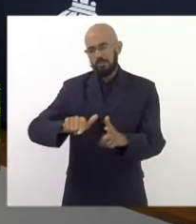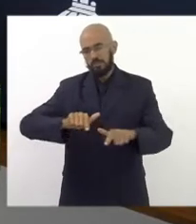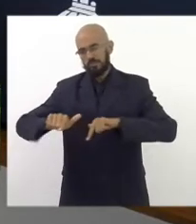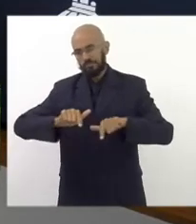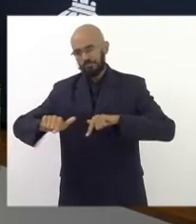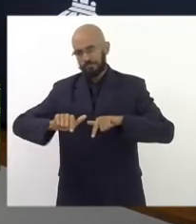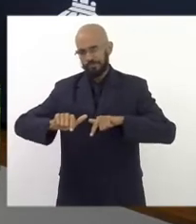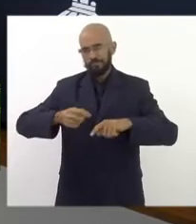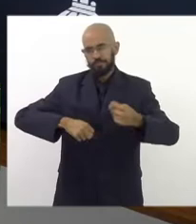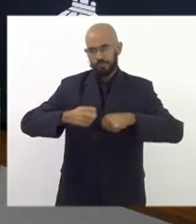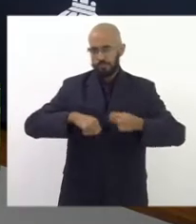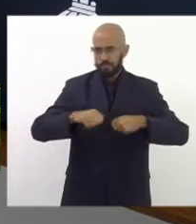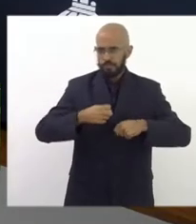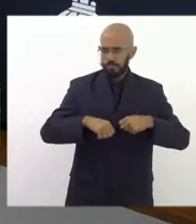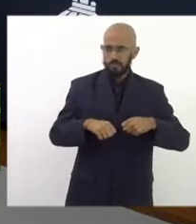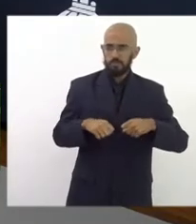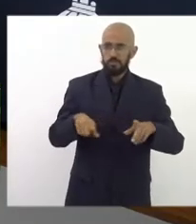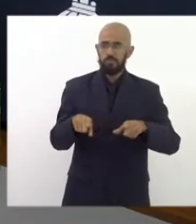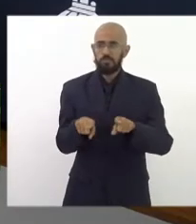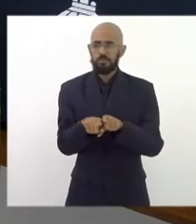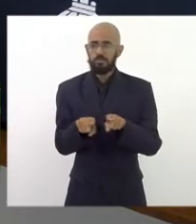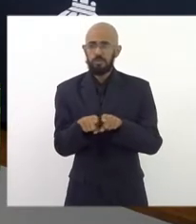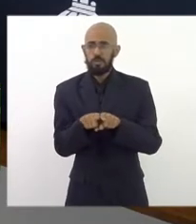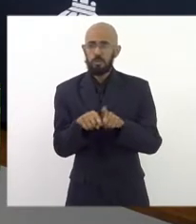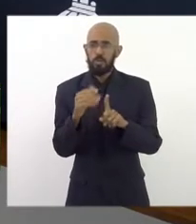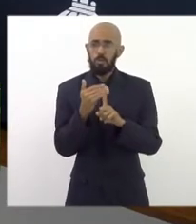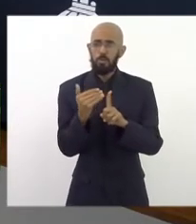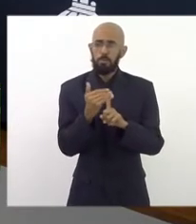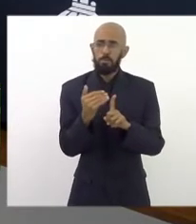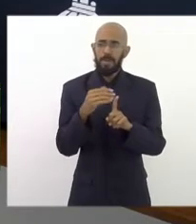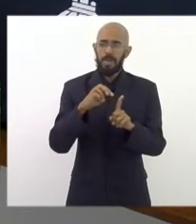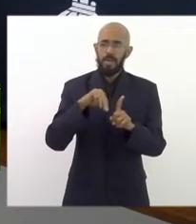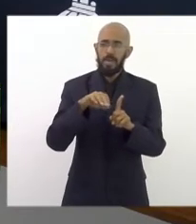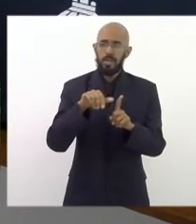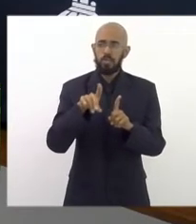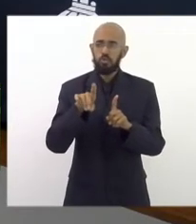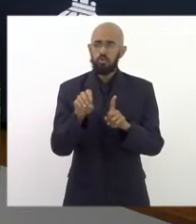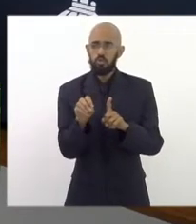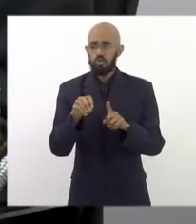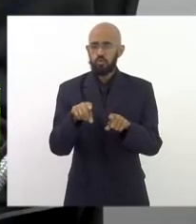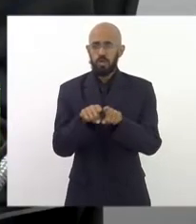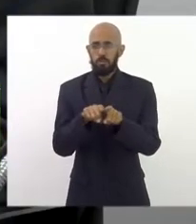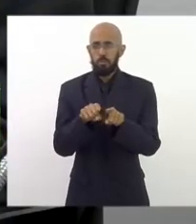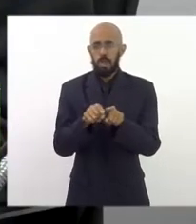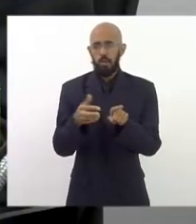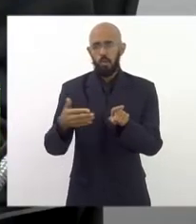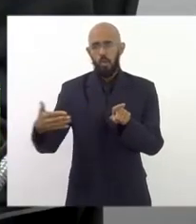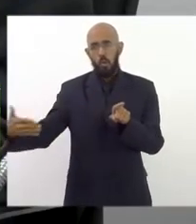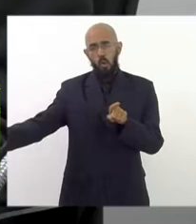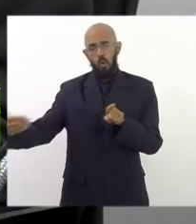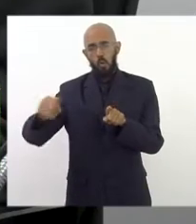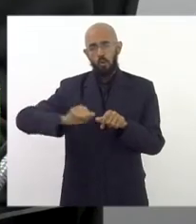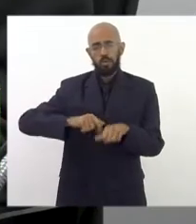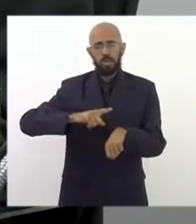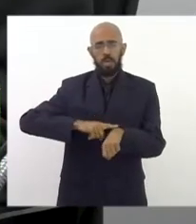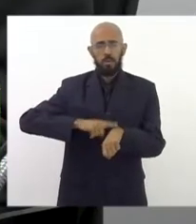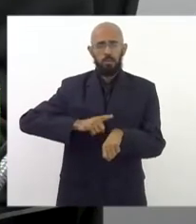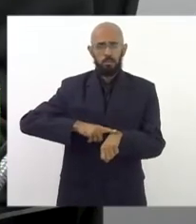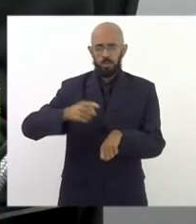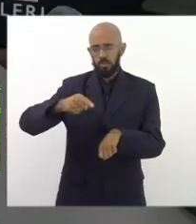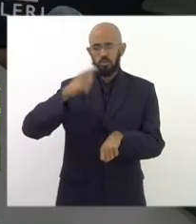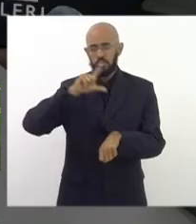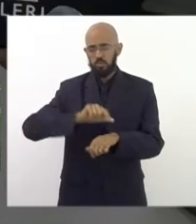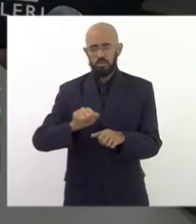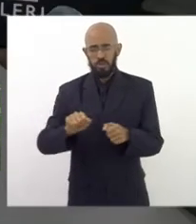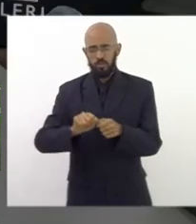que possa, no médio e longo prazo, divisar a produção de novas